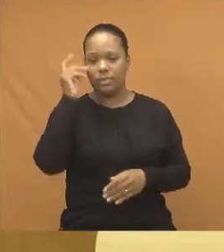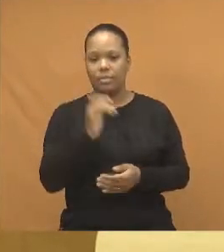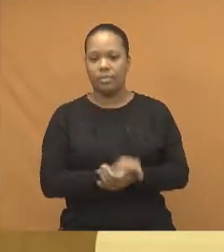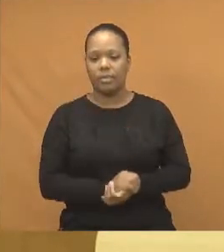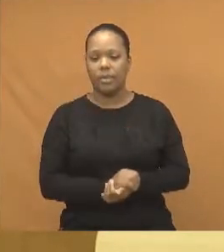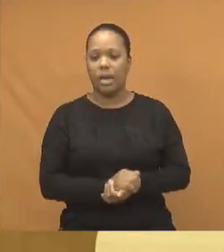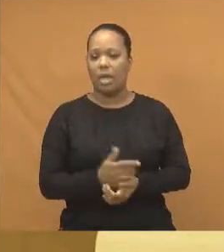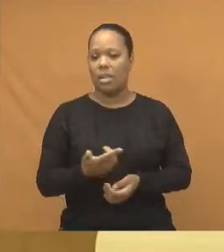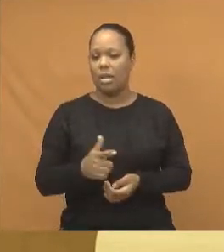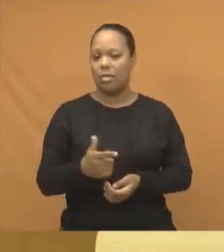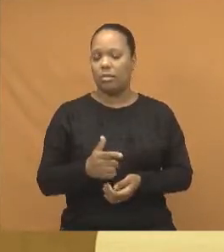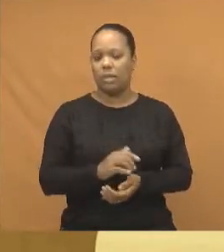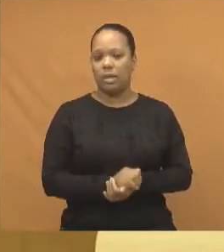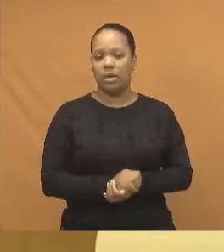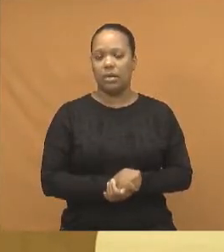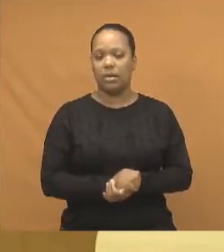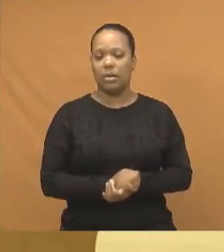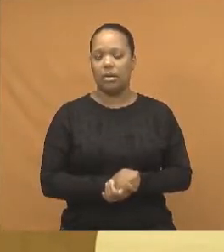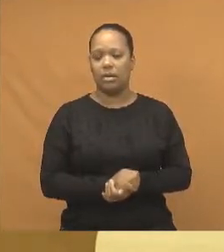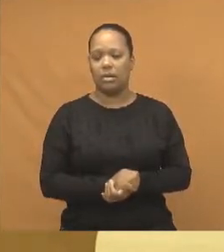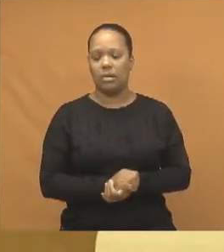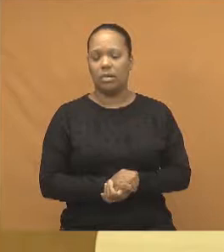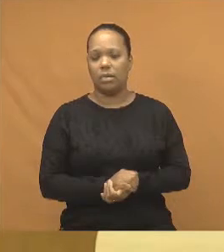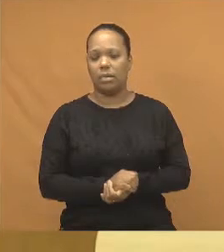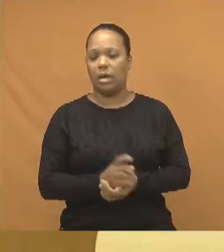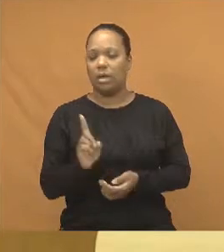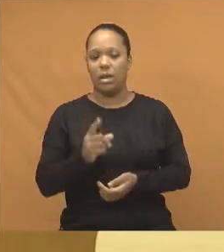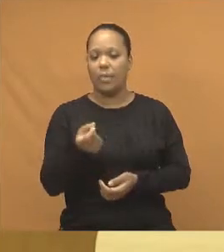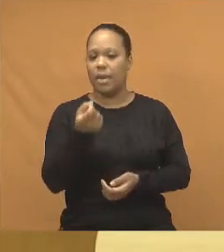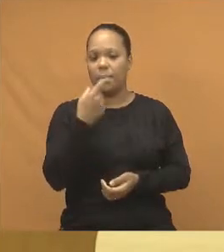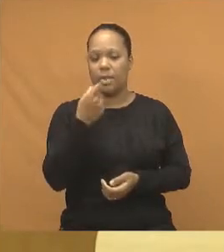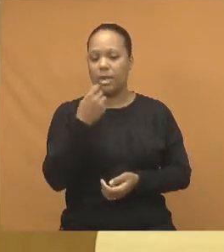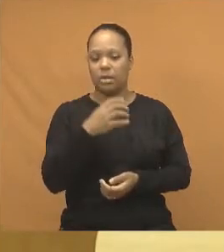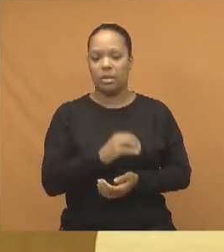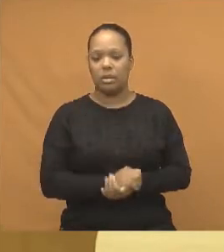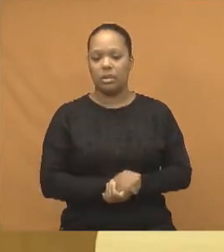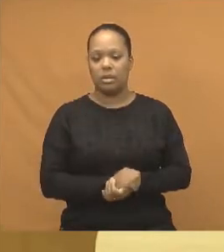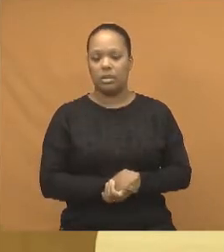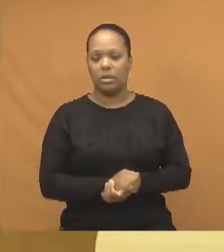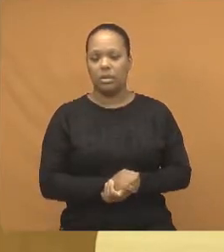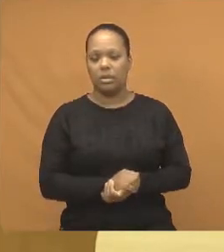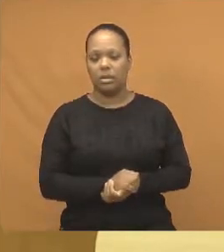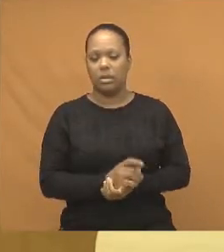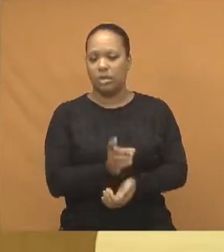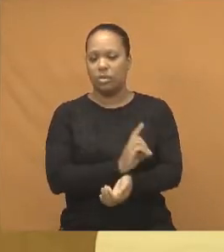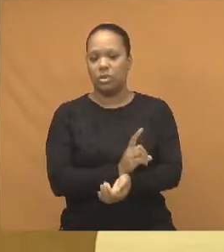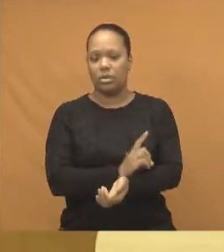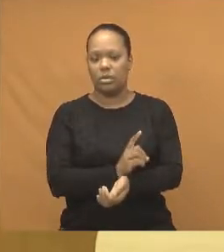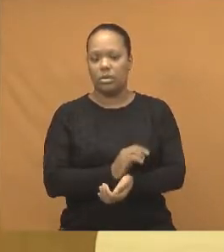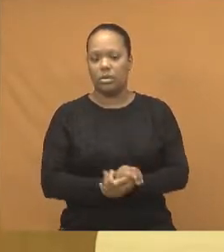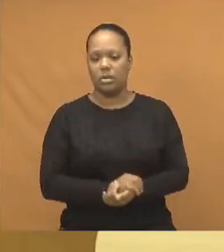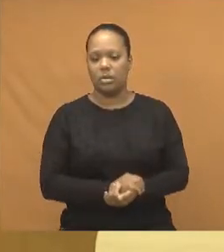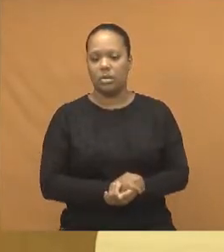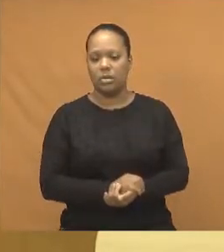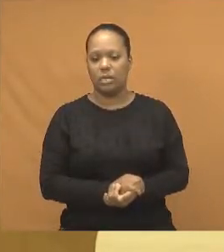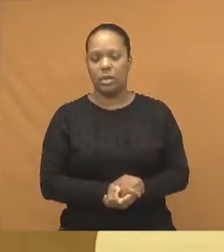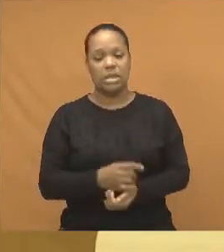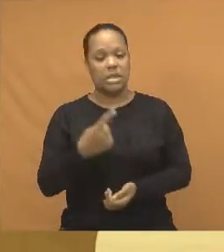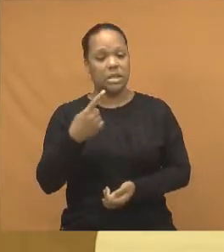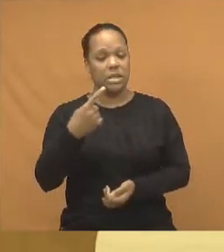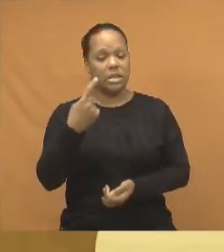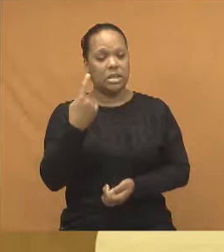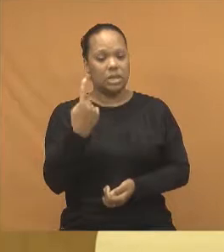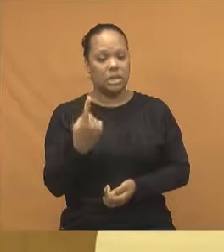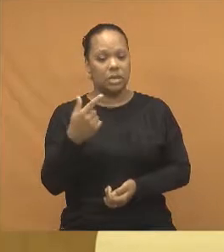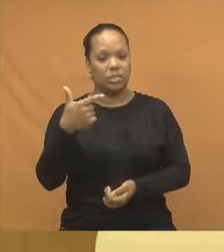de glicemia inicial, que o tratamento não é nem medicamento, é orientação dietética, como eu falei anteriormente,